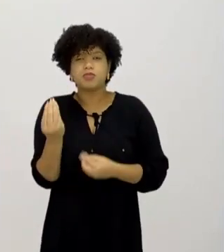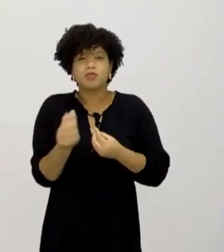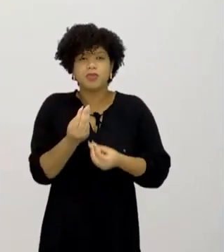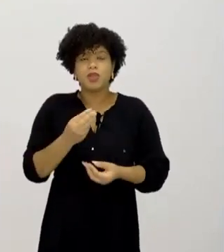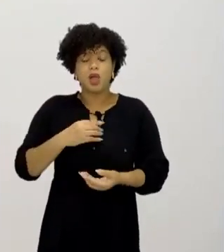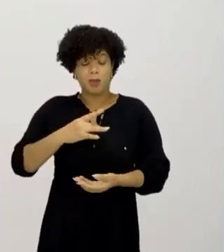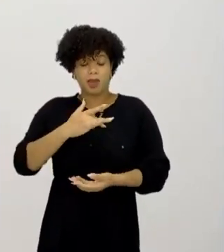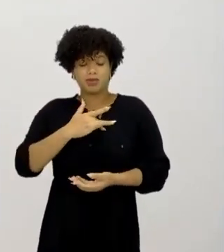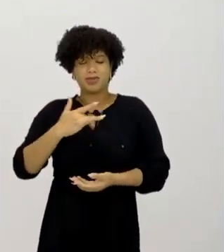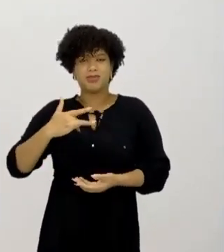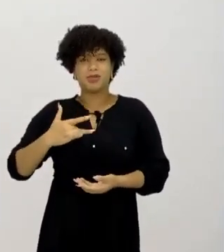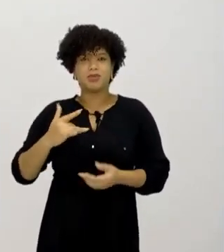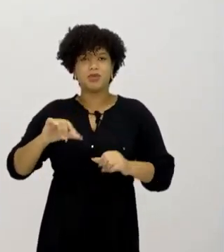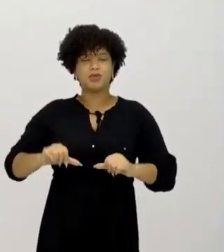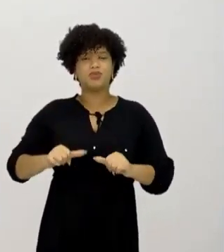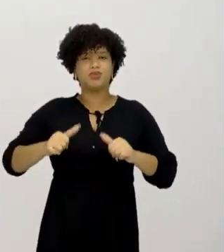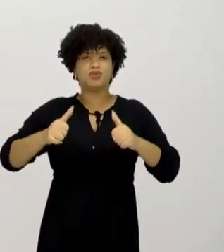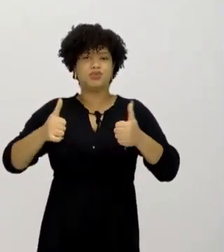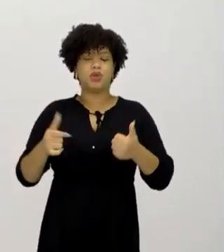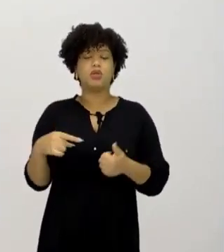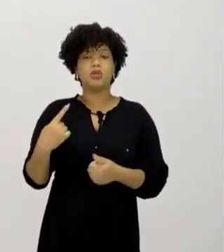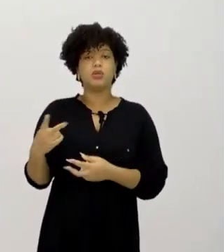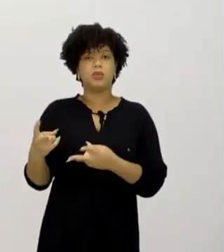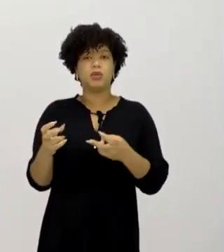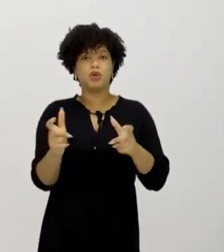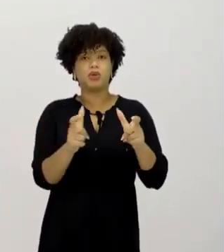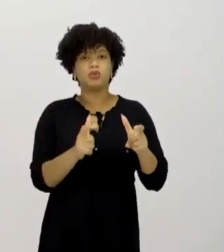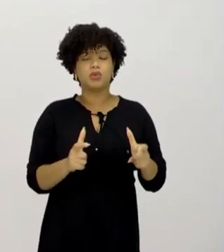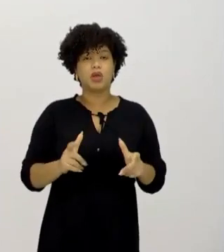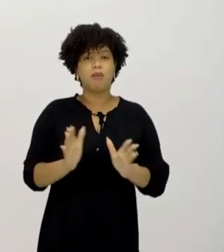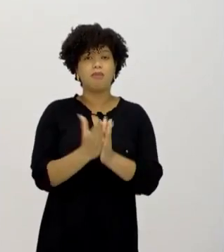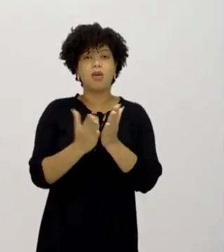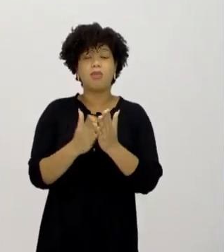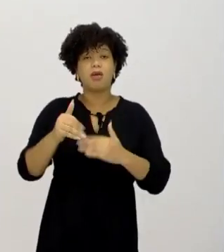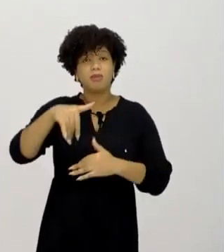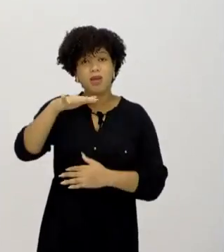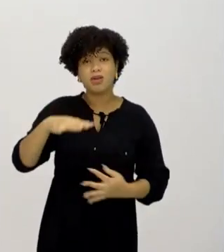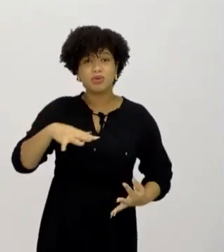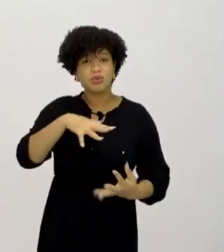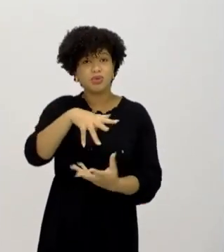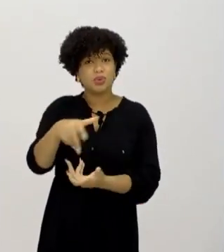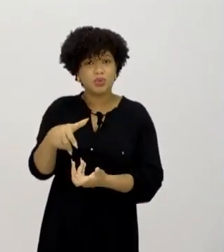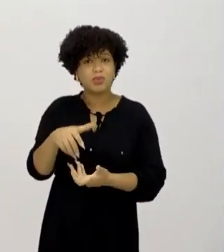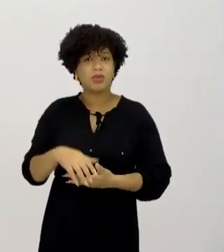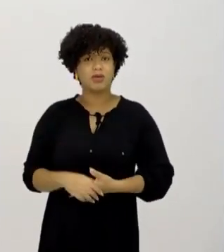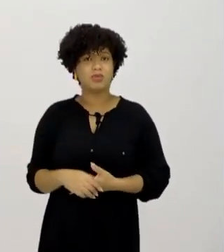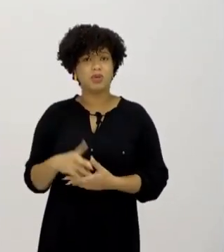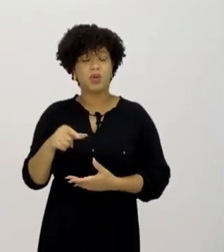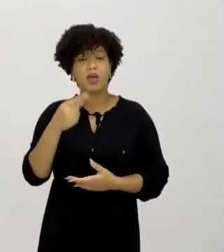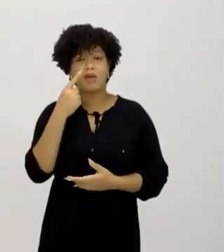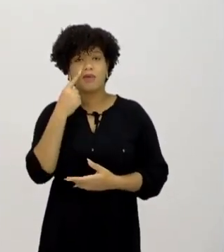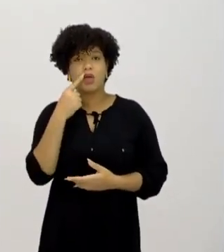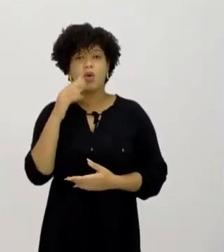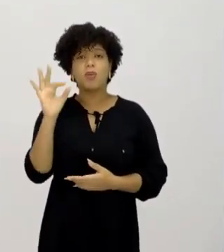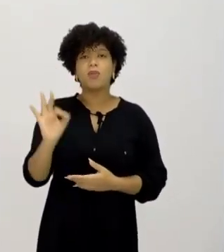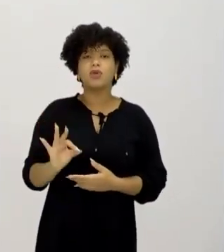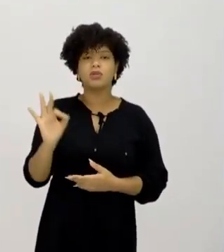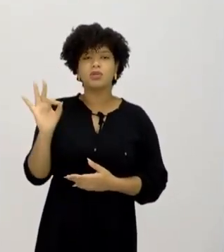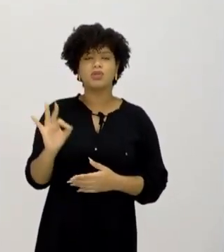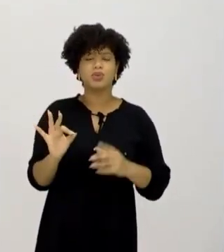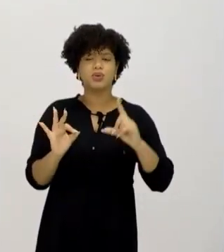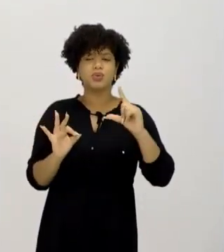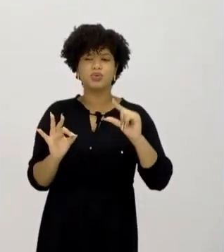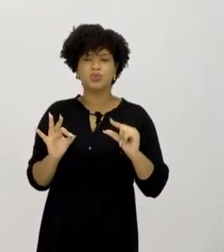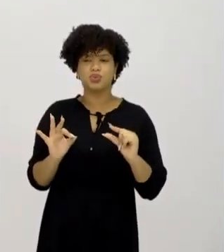se desenvolver. E a gente olha que os lugares mais pobres do planeta, eles consomem aí um percentual muito